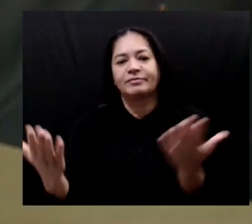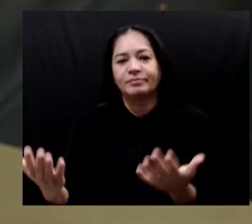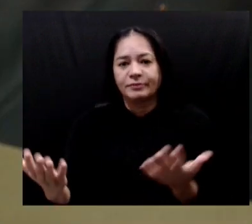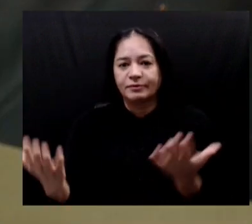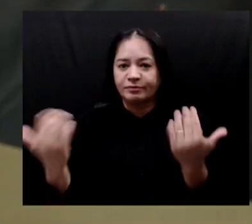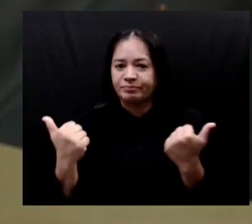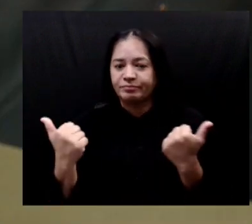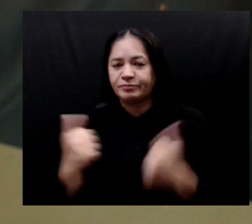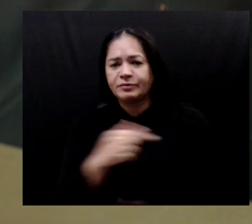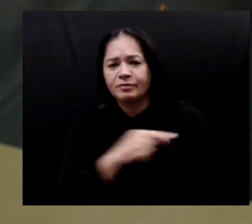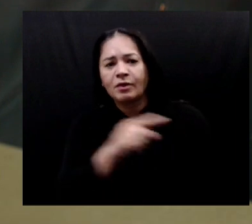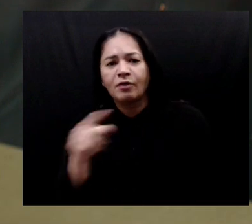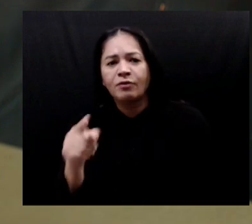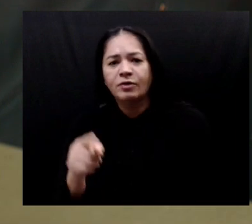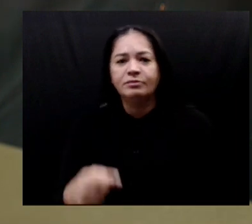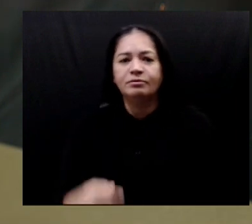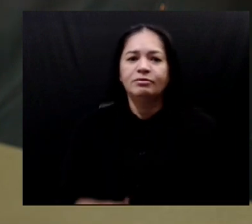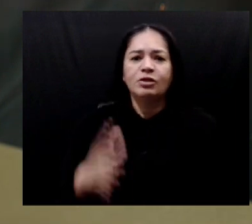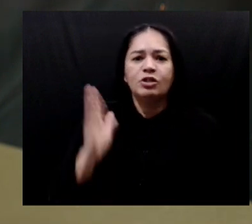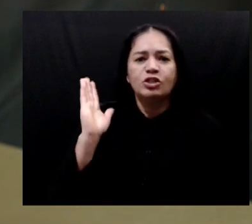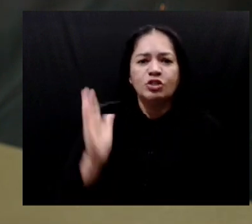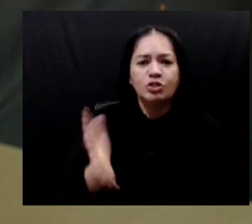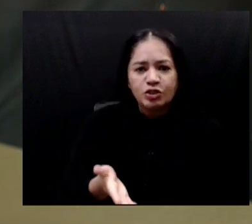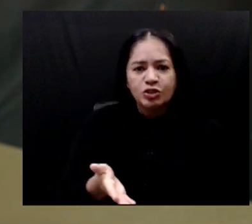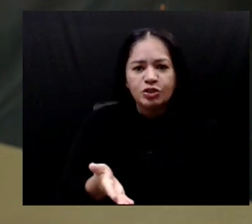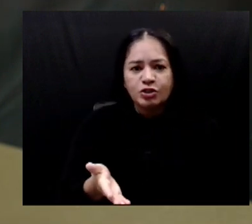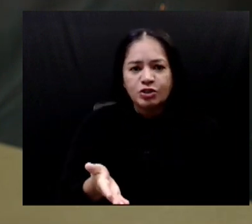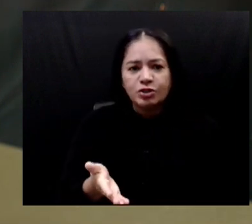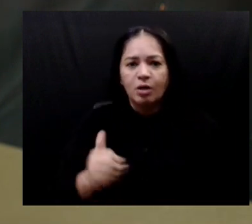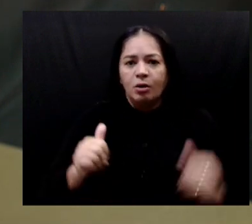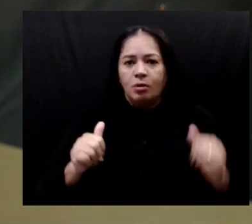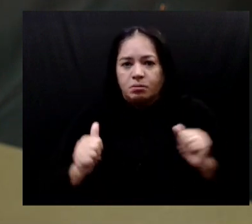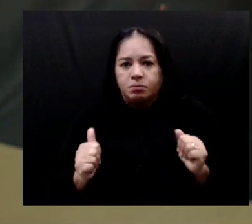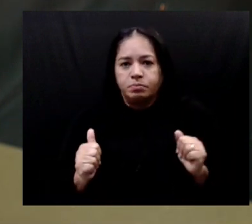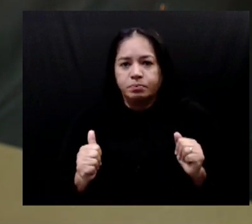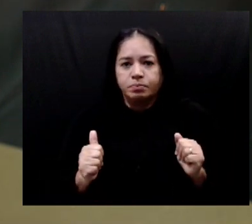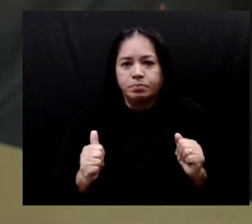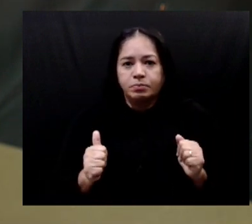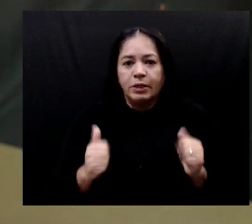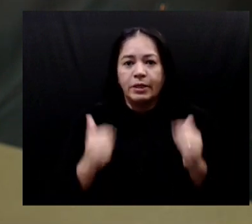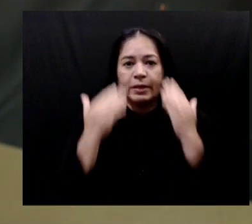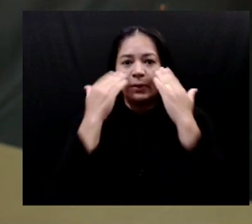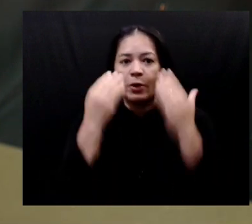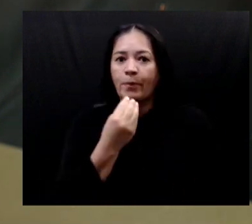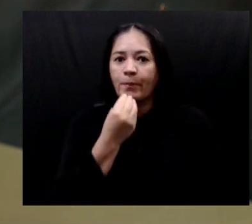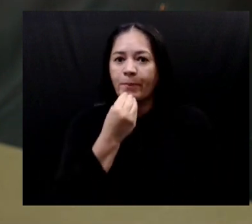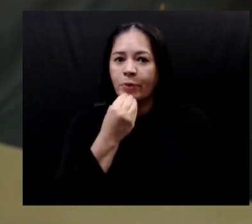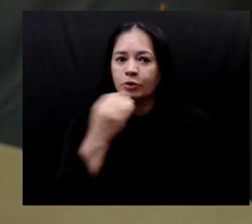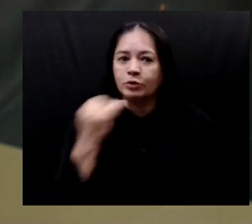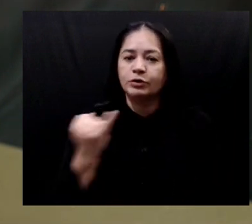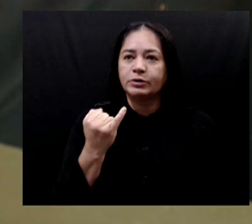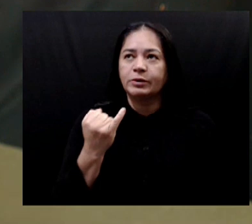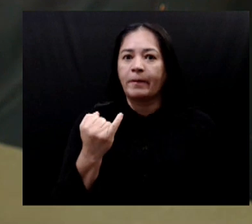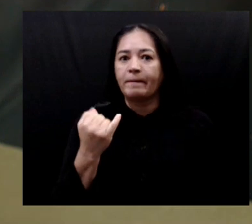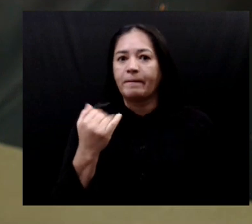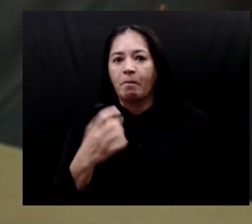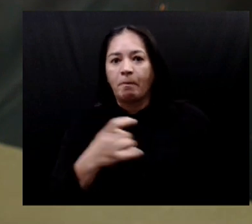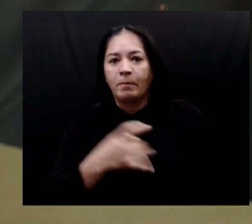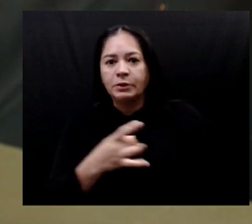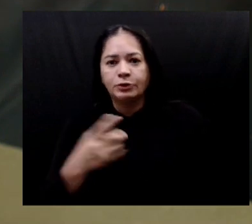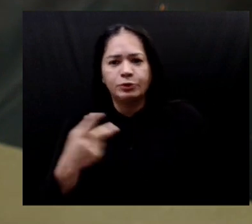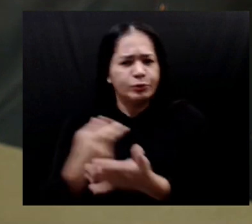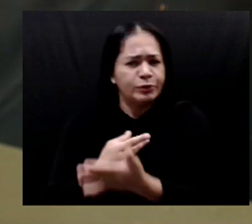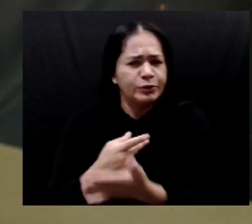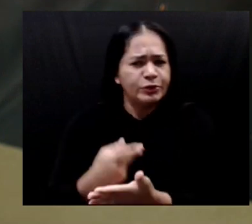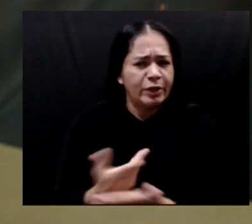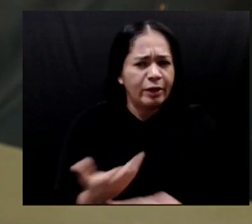conta aí, já travou diante de uma oportunidade importante, como se errar fosse mortal? Ah, será que esse medo